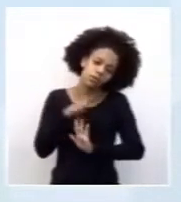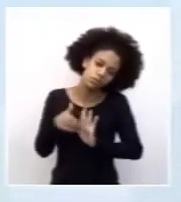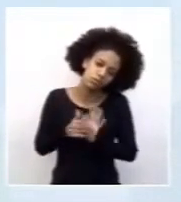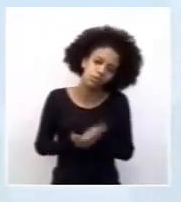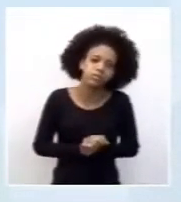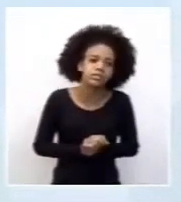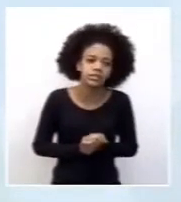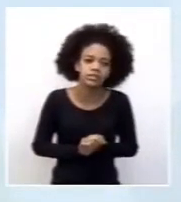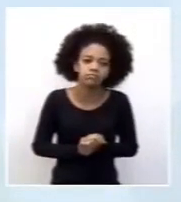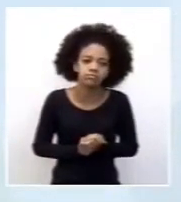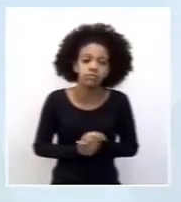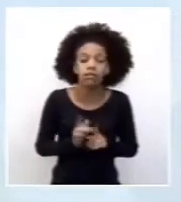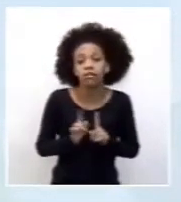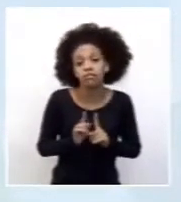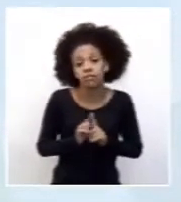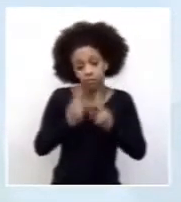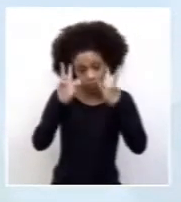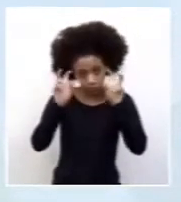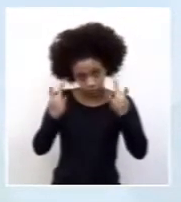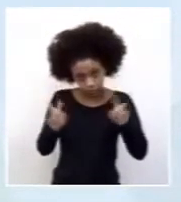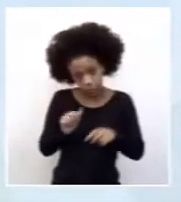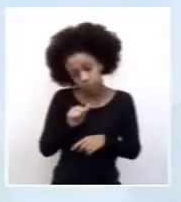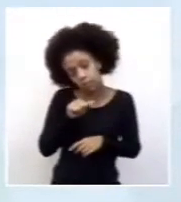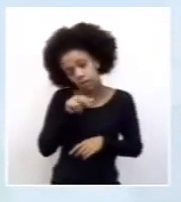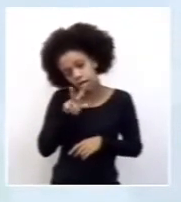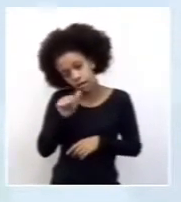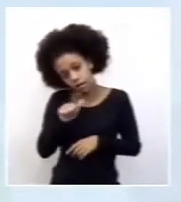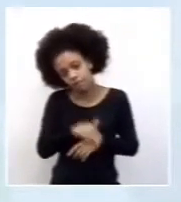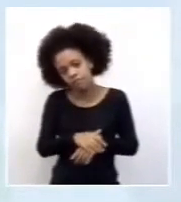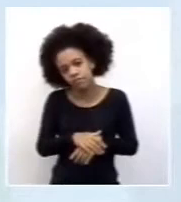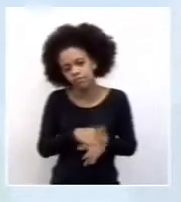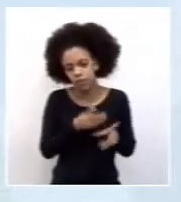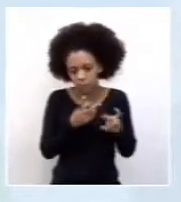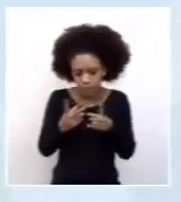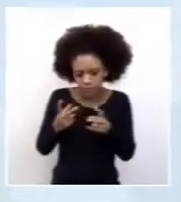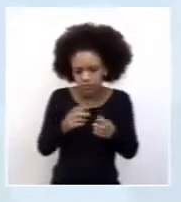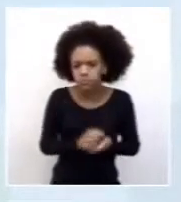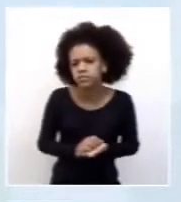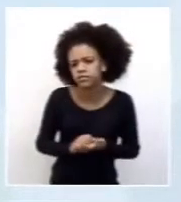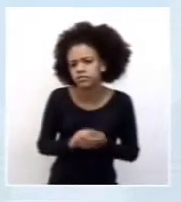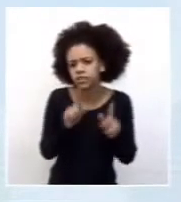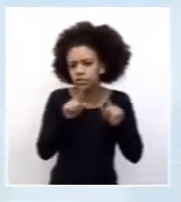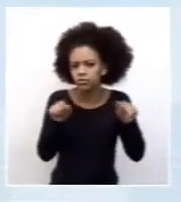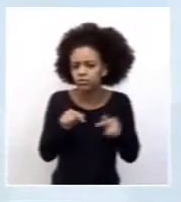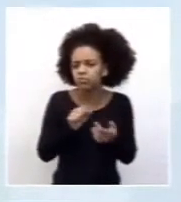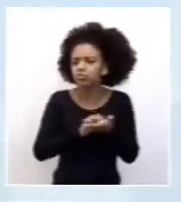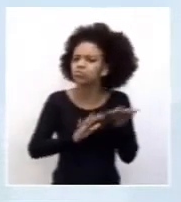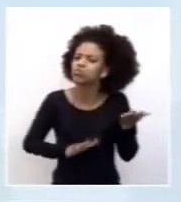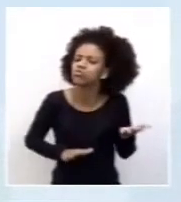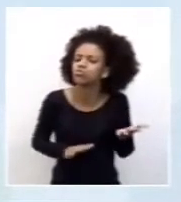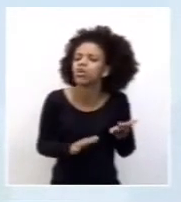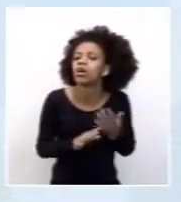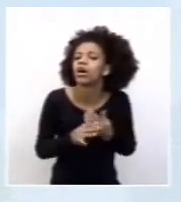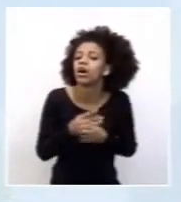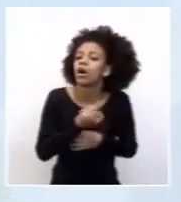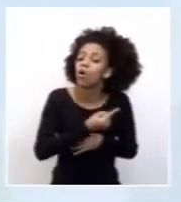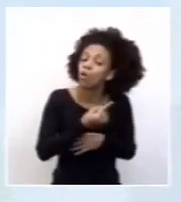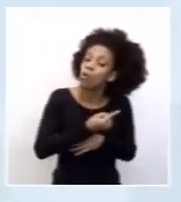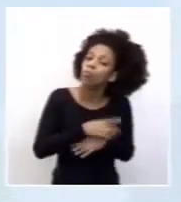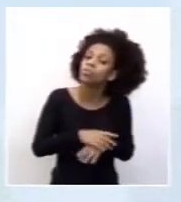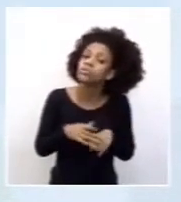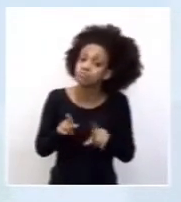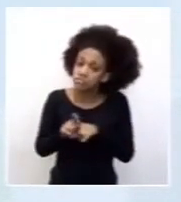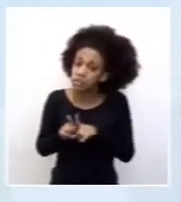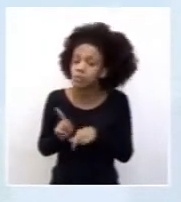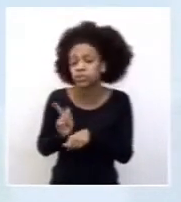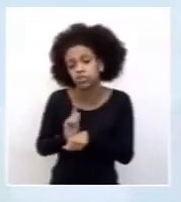Jarro, né? A pauta do AVA, um olhar para a sala de aula 1, que está disponível no nosso ambiente AVA, tá? E também, né, gestão de